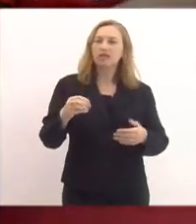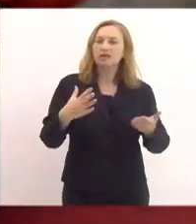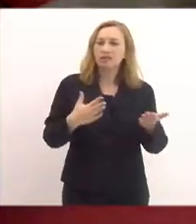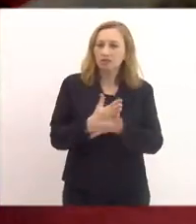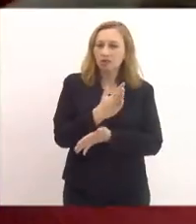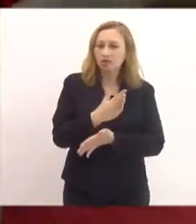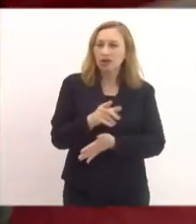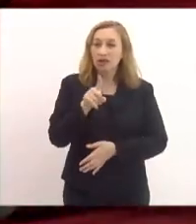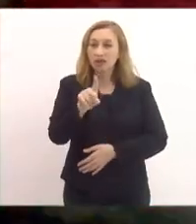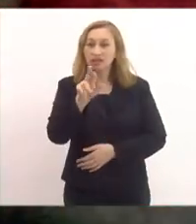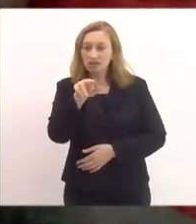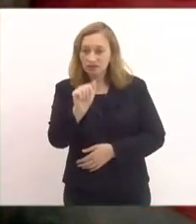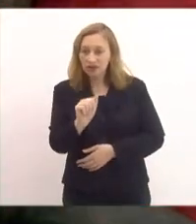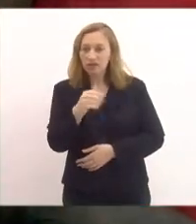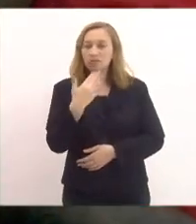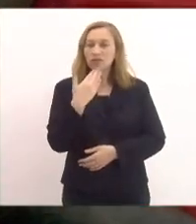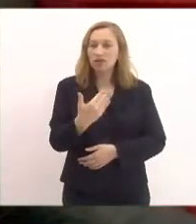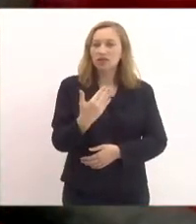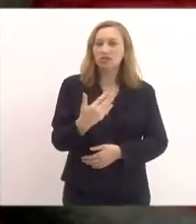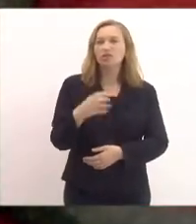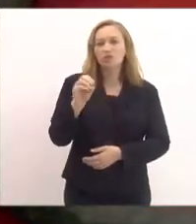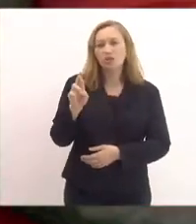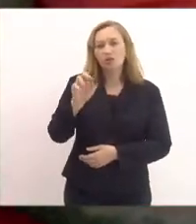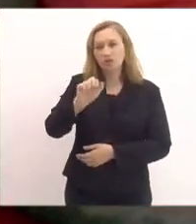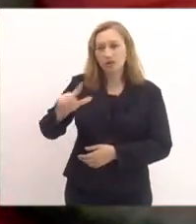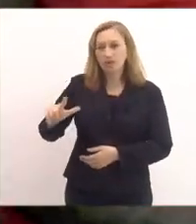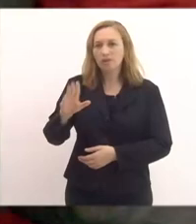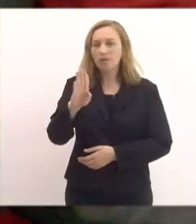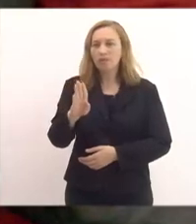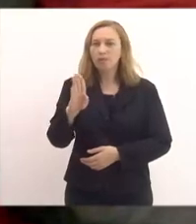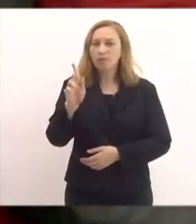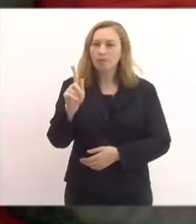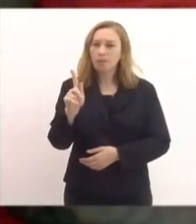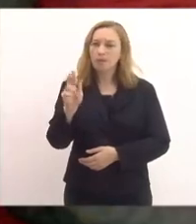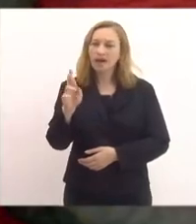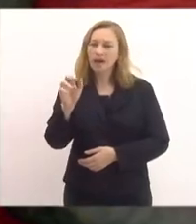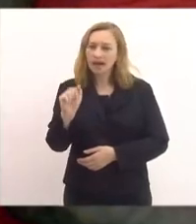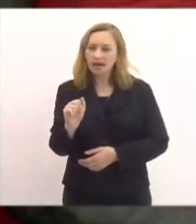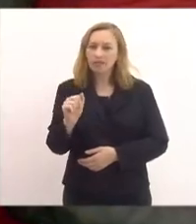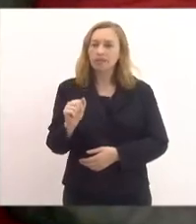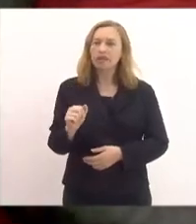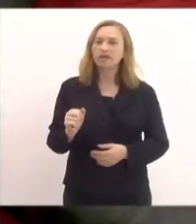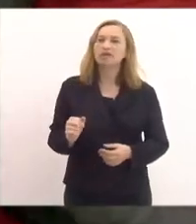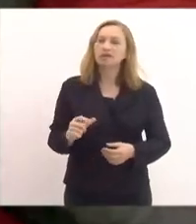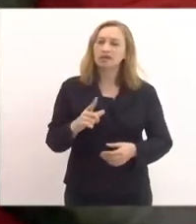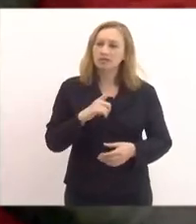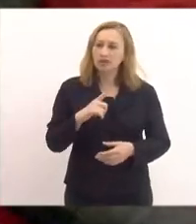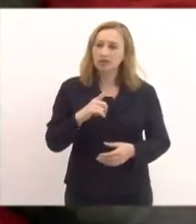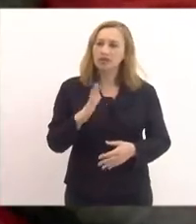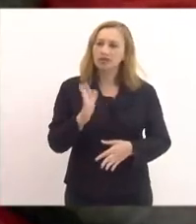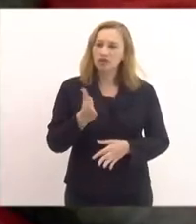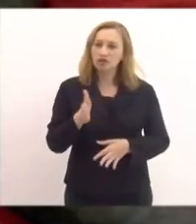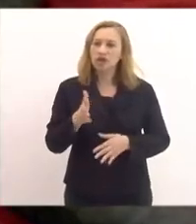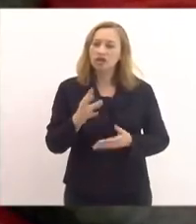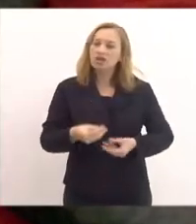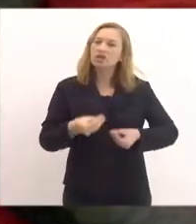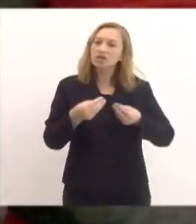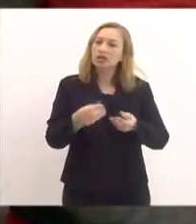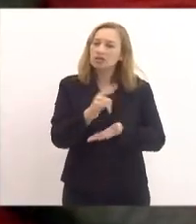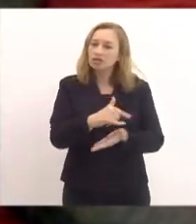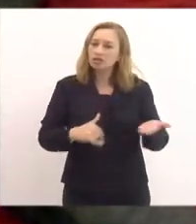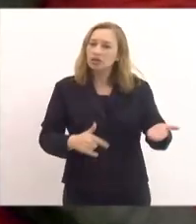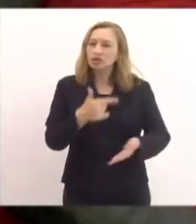vagas foram solicitadas para o Coronel Braga Neto para que fossem preenchidas pelos candidatos que já haviam entregue a documentação